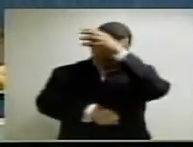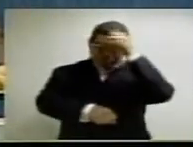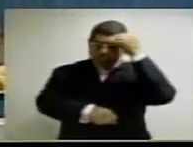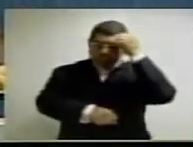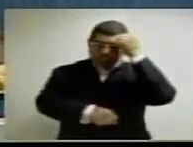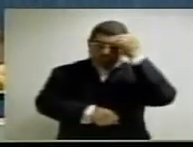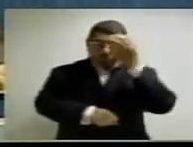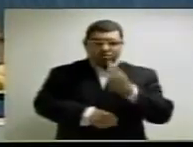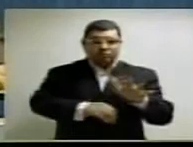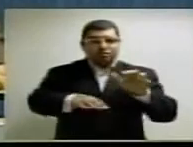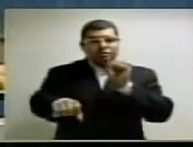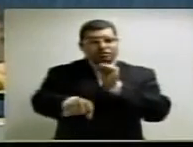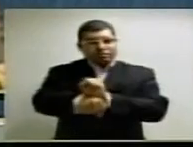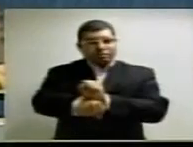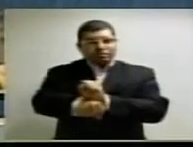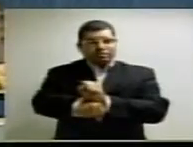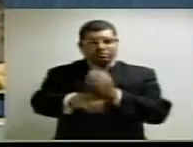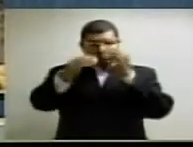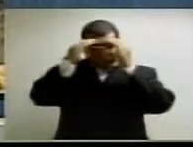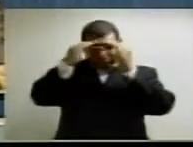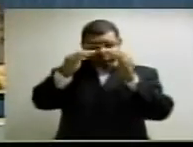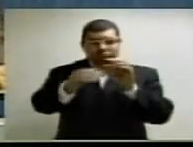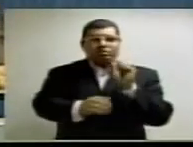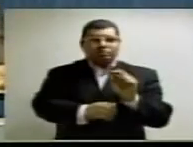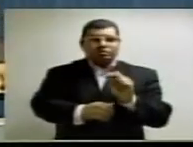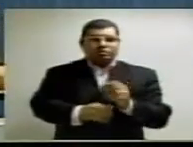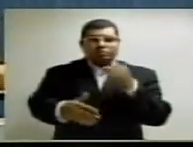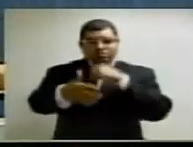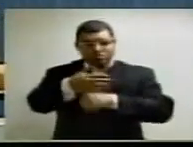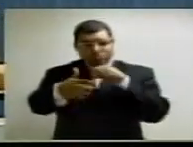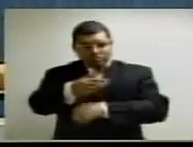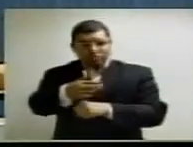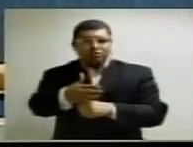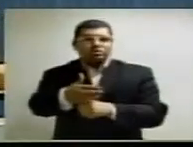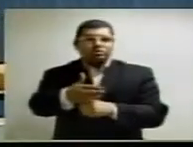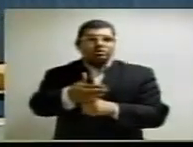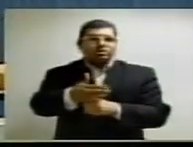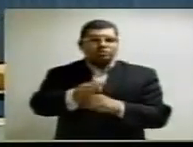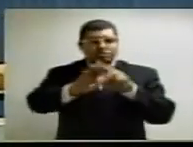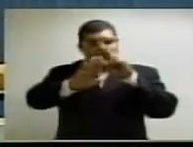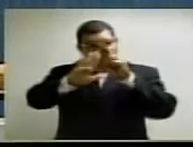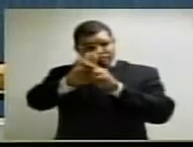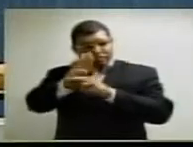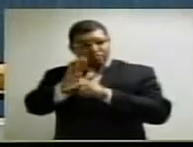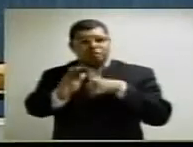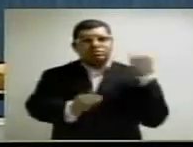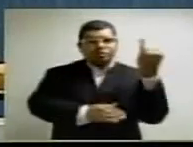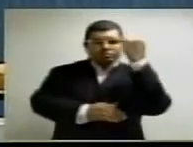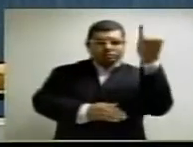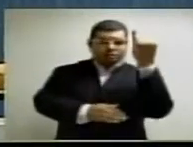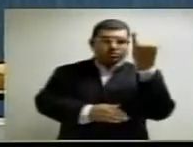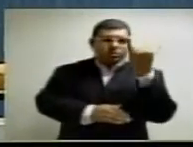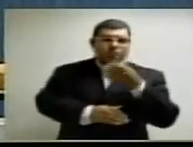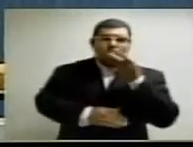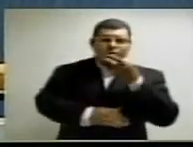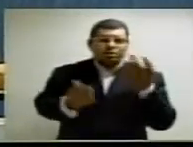Amazonas estão mobilizados em alerta, reivindicando uma pauta importante